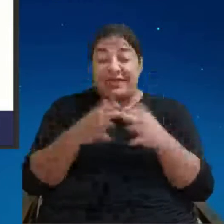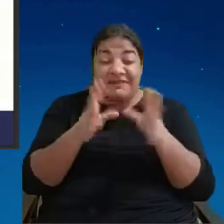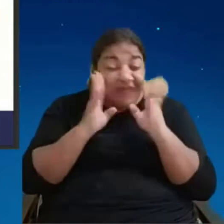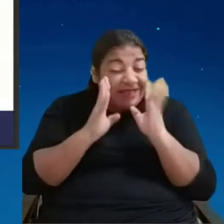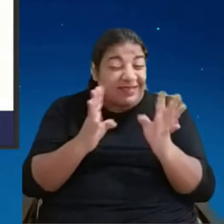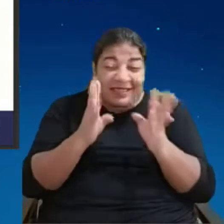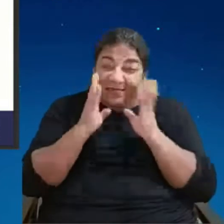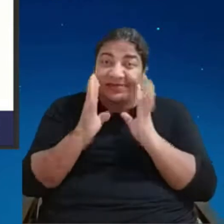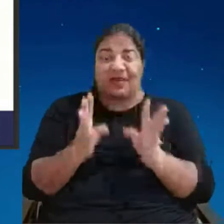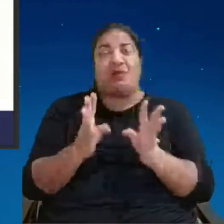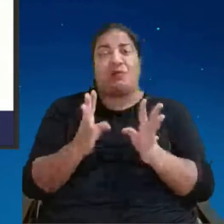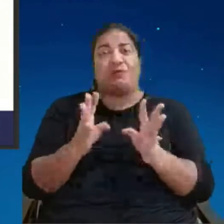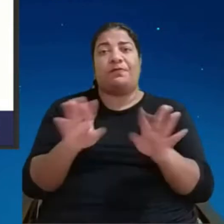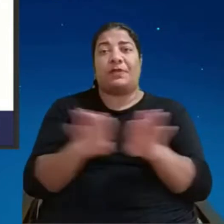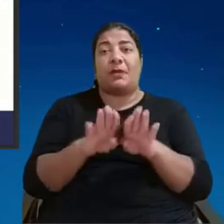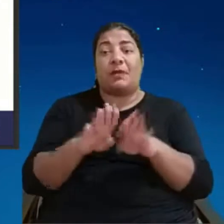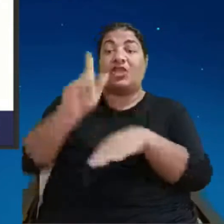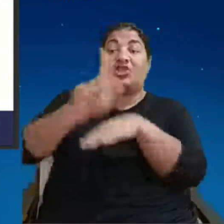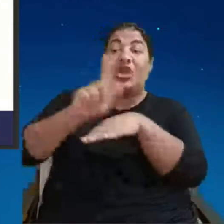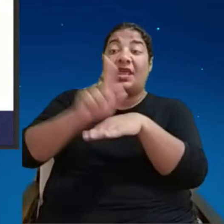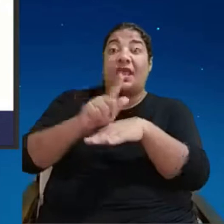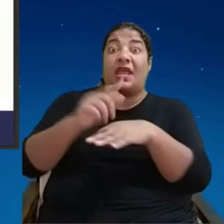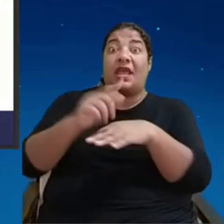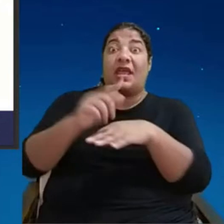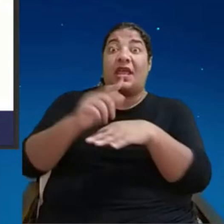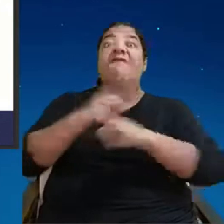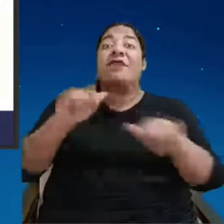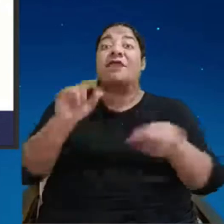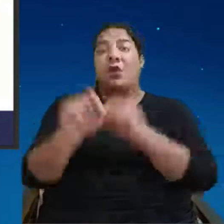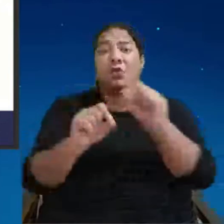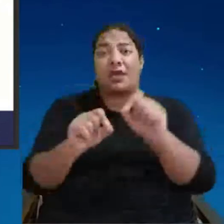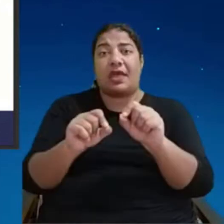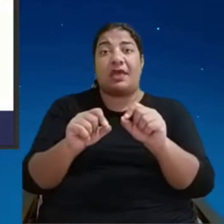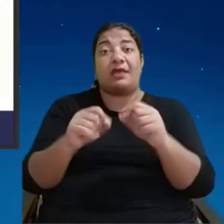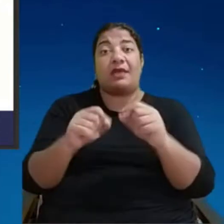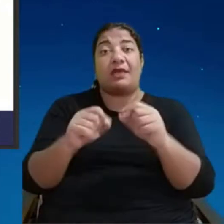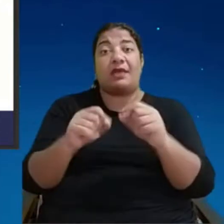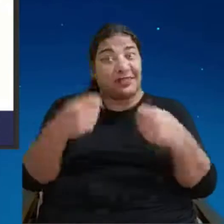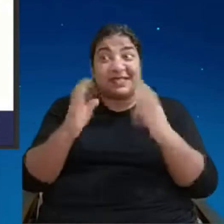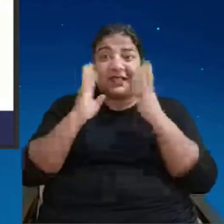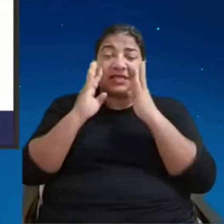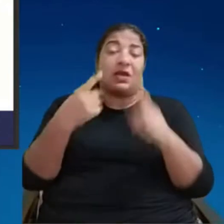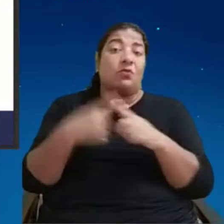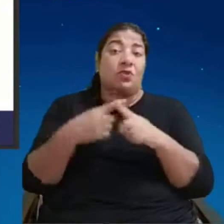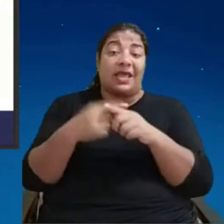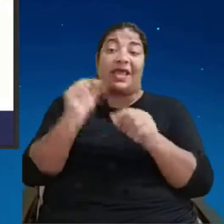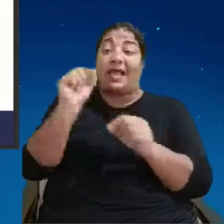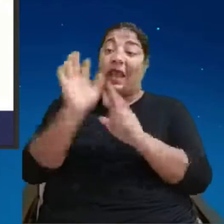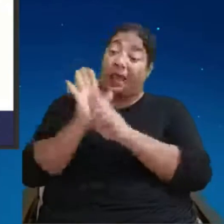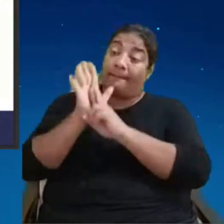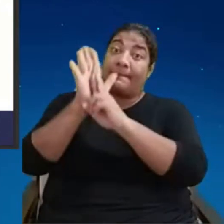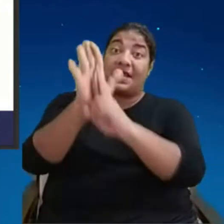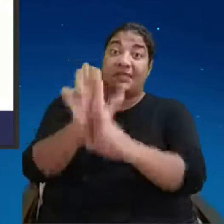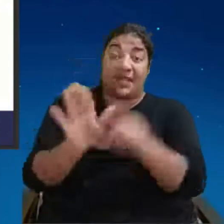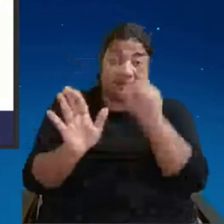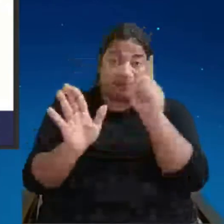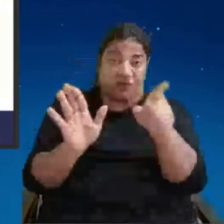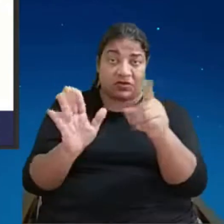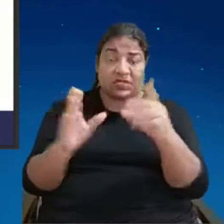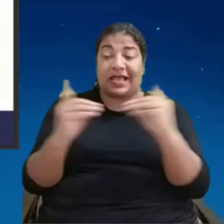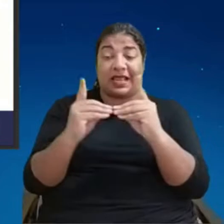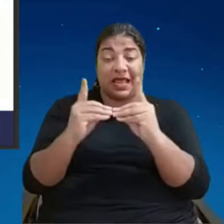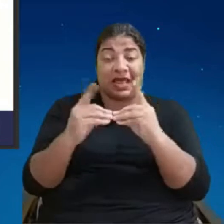e os seus gerentes. Eles estão na linha de frente com o seu cliente. Maior representatividade do que trabalhar no varejo e